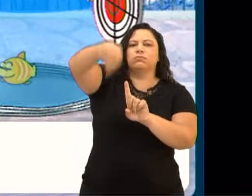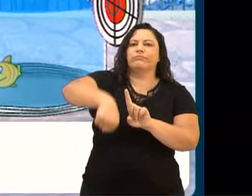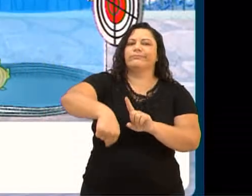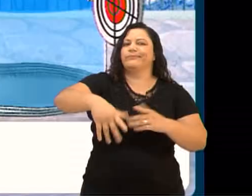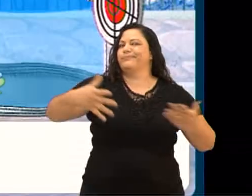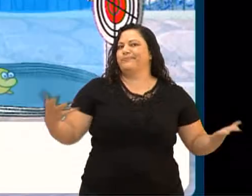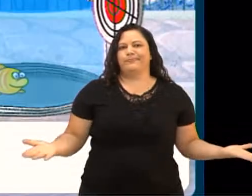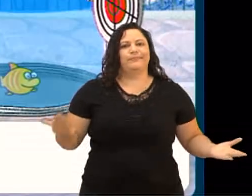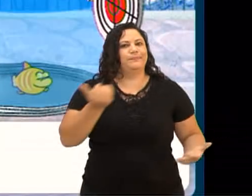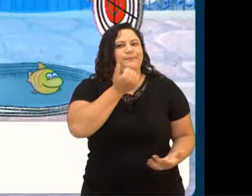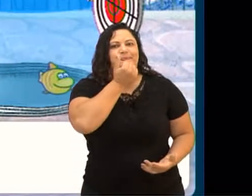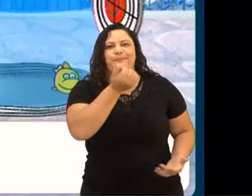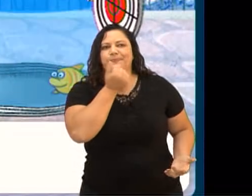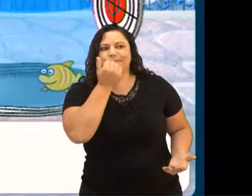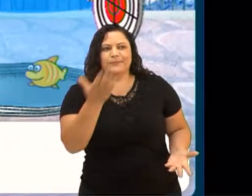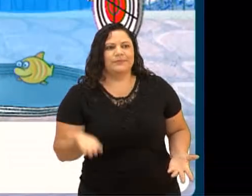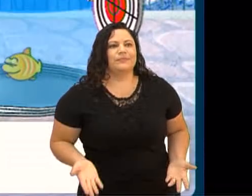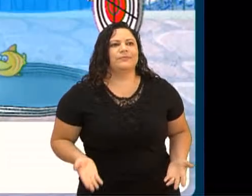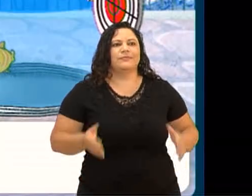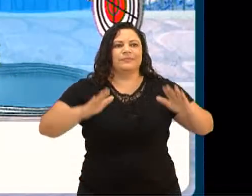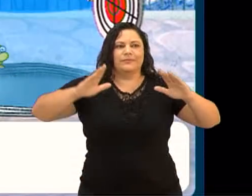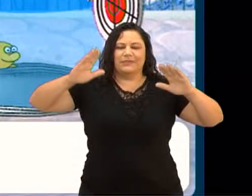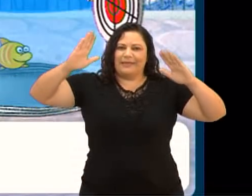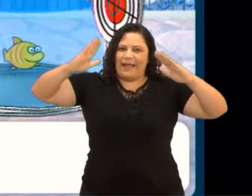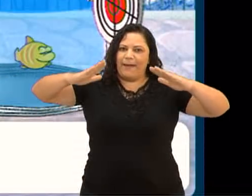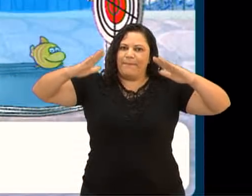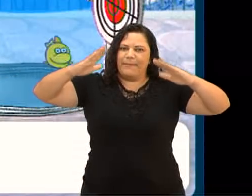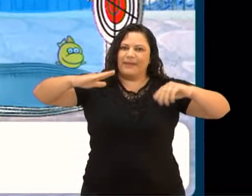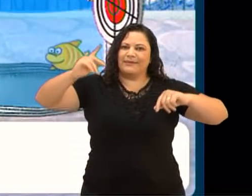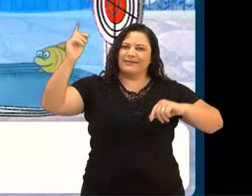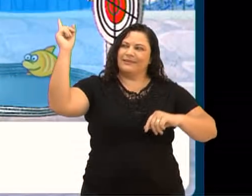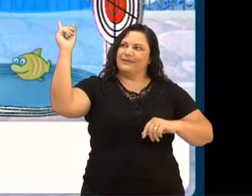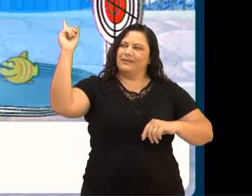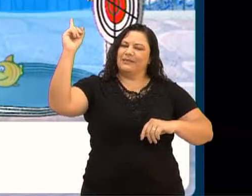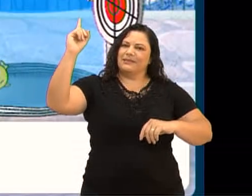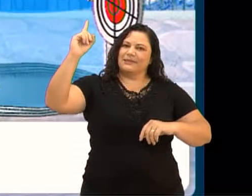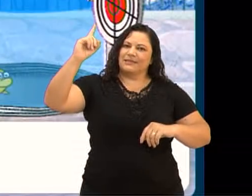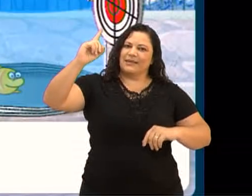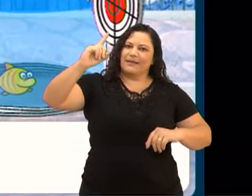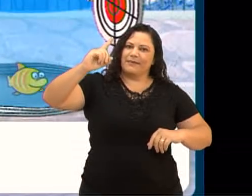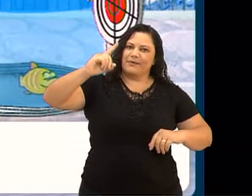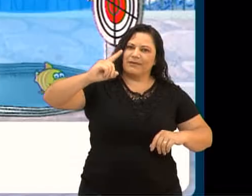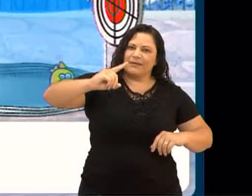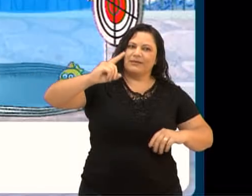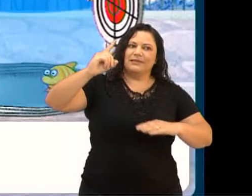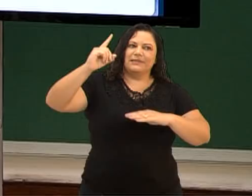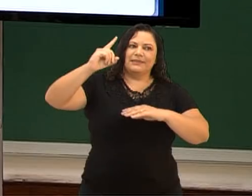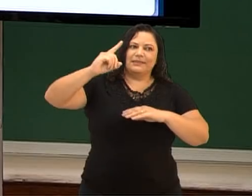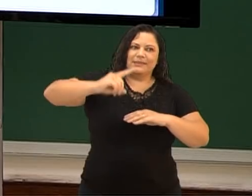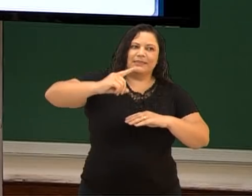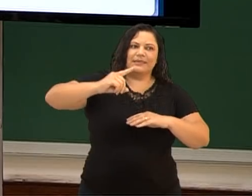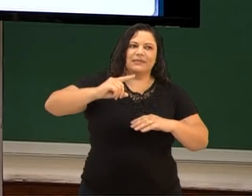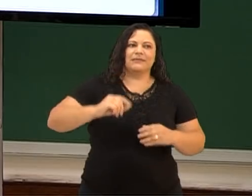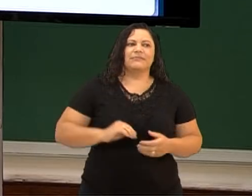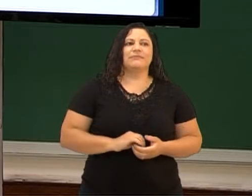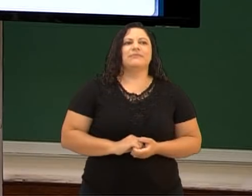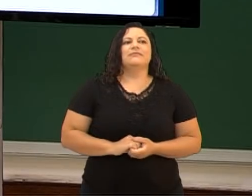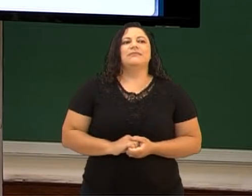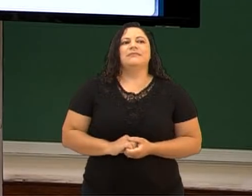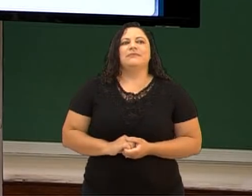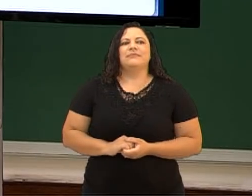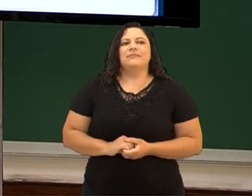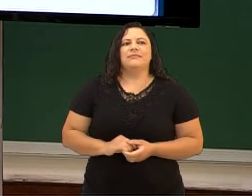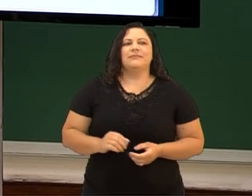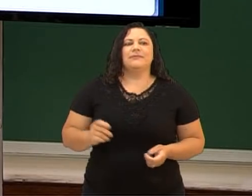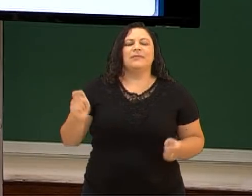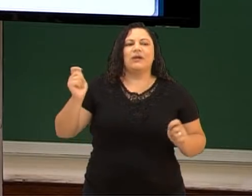Vamos controlar aqui, olha as nossas aqui, nossa semi-reta aqui, ó. Vamos controlar para ver aonde que vai sair essa